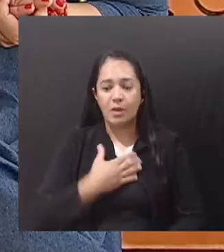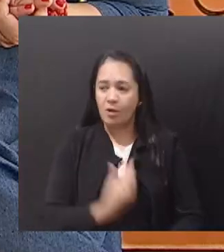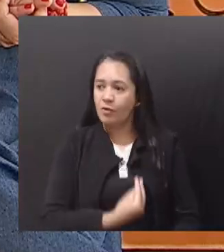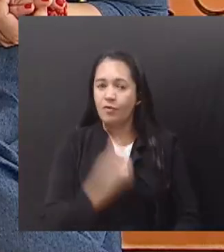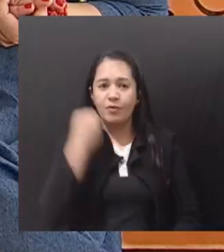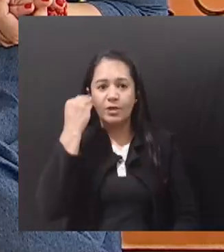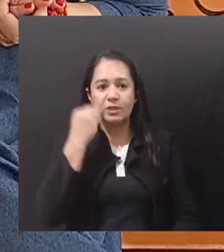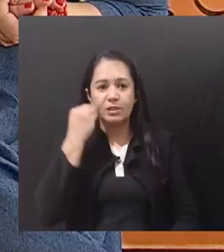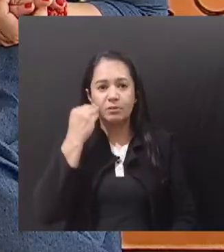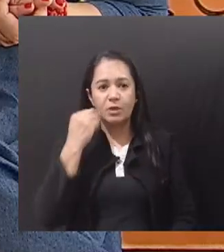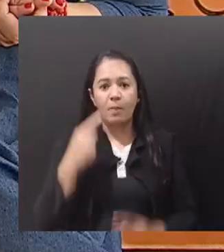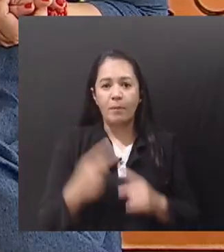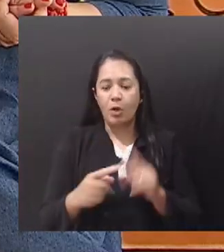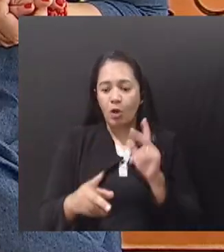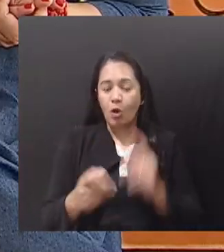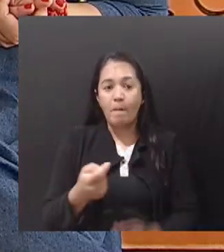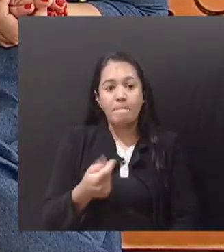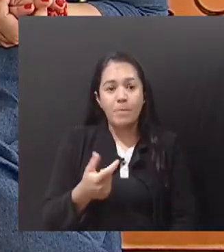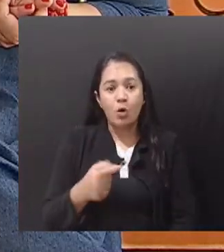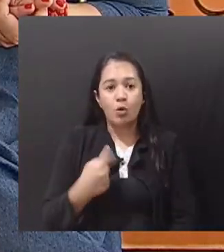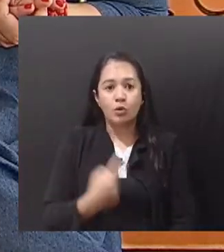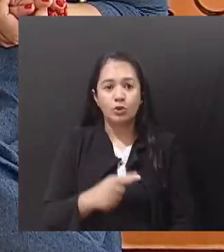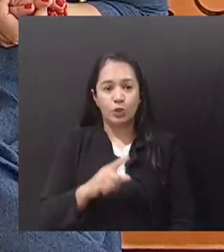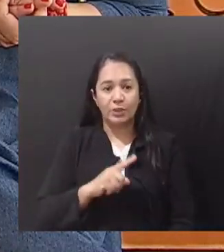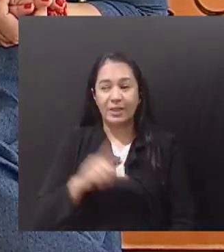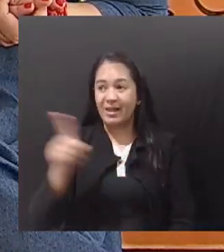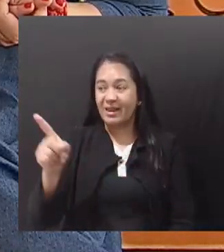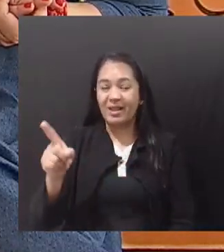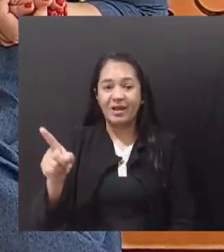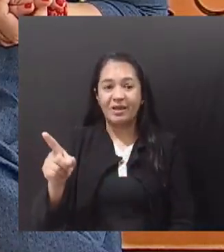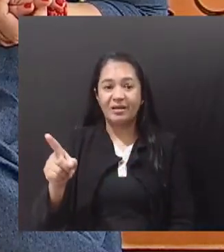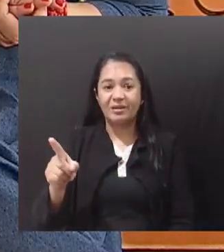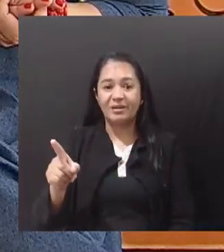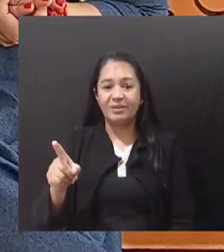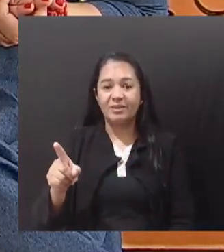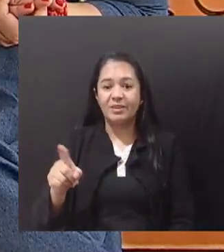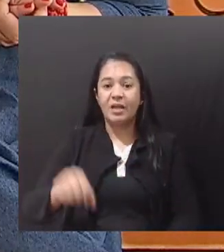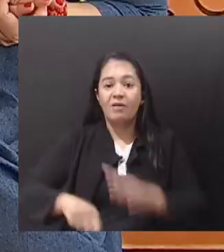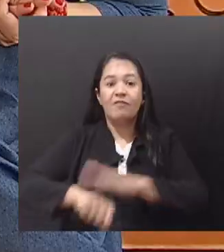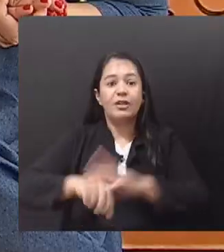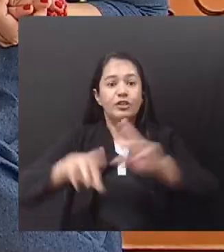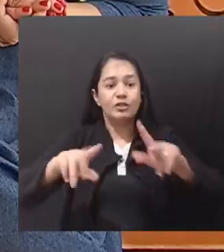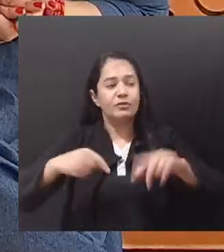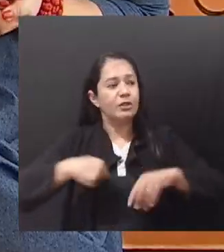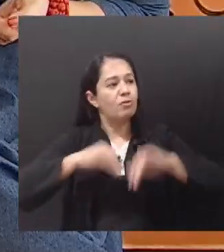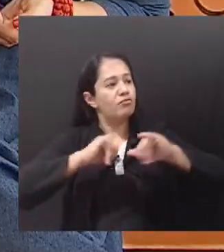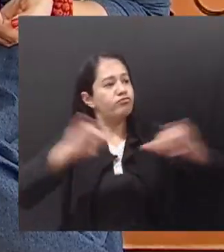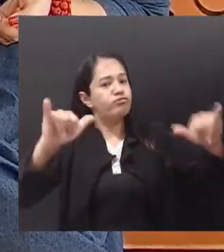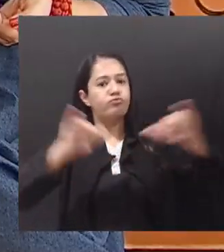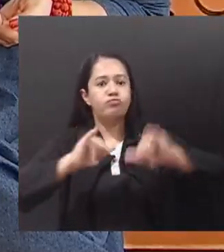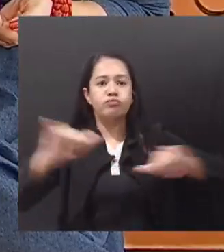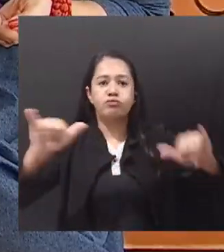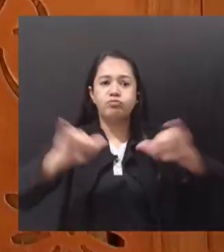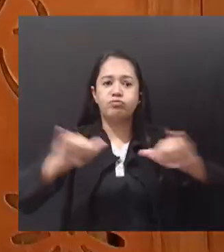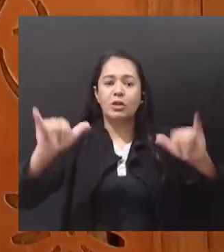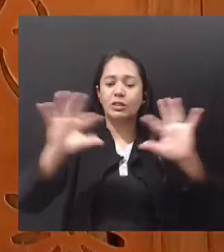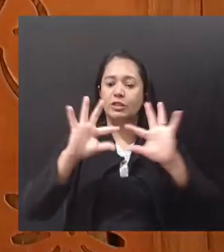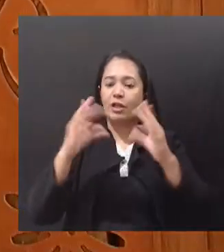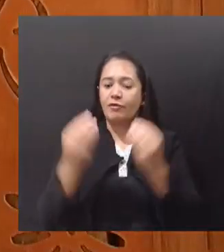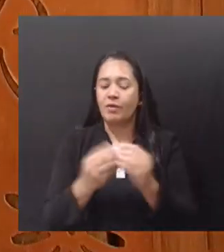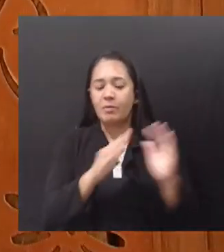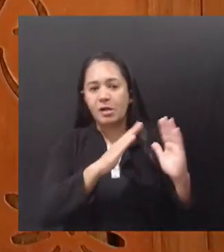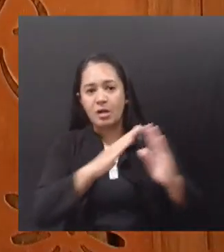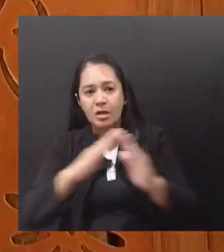porque o pouco que a gente tem aqui, lá faz muita diferença. E começa a divulgar. Começa a divulgar na família, nos vizinhos,